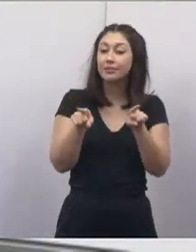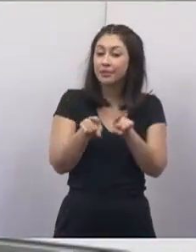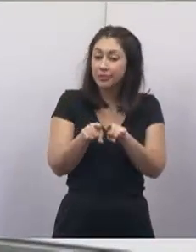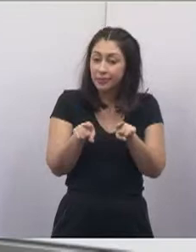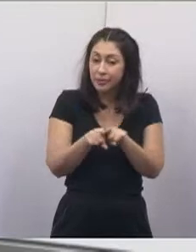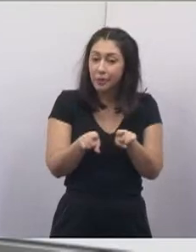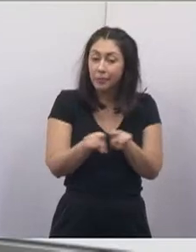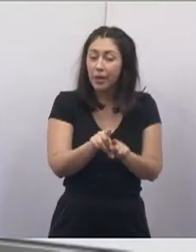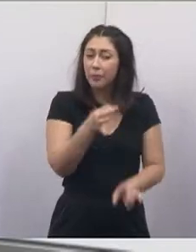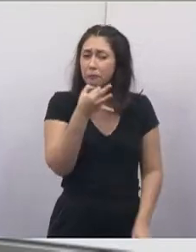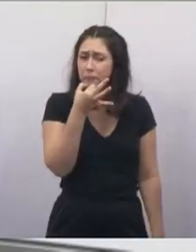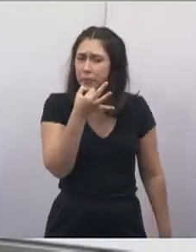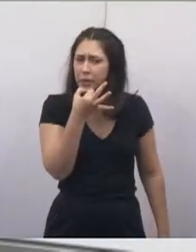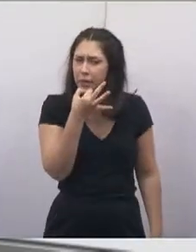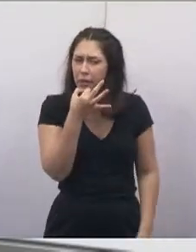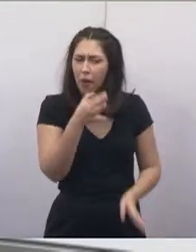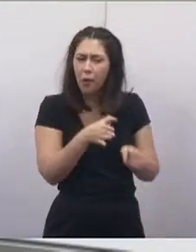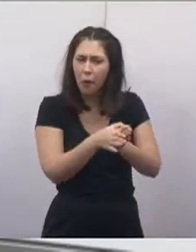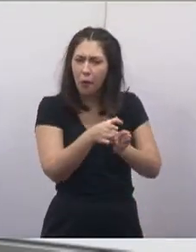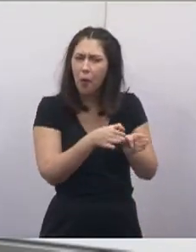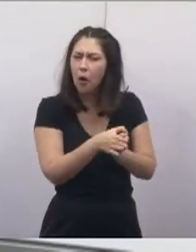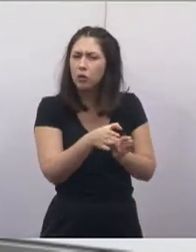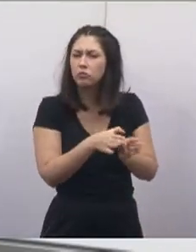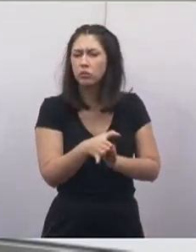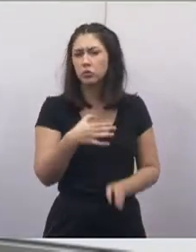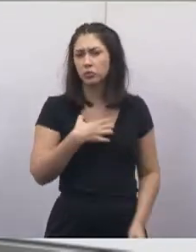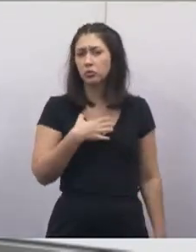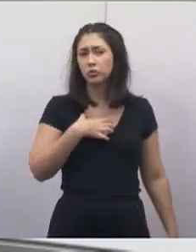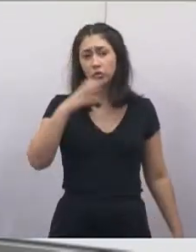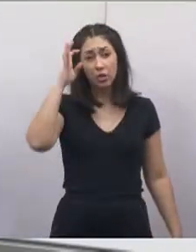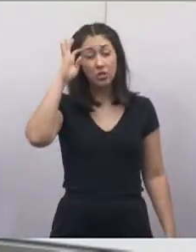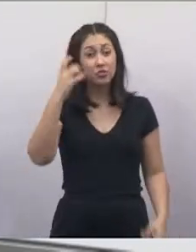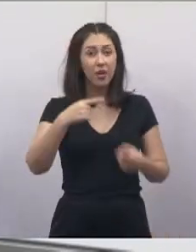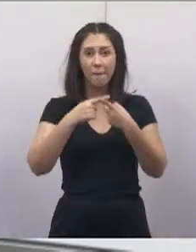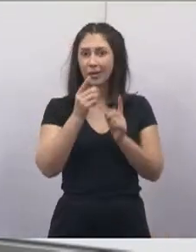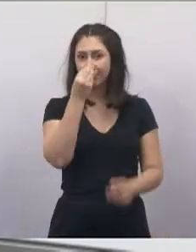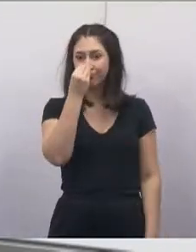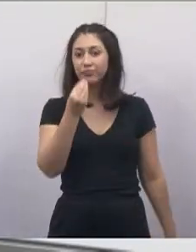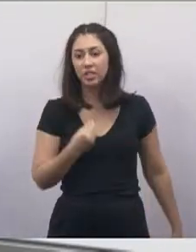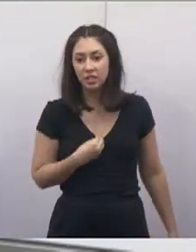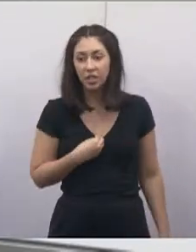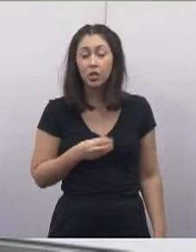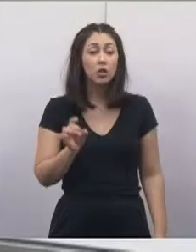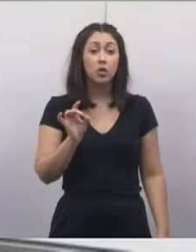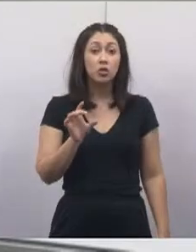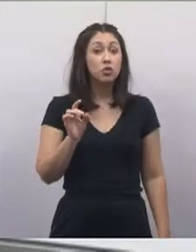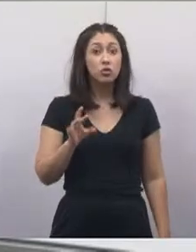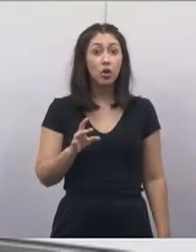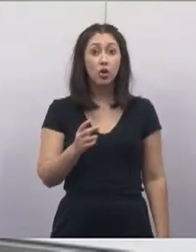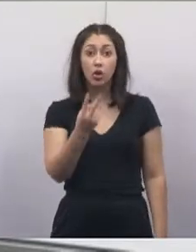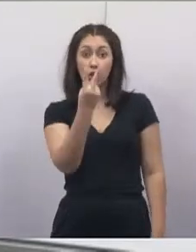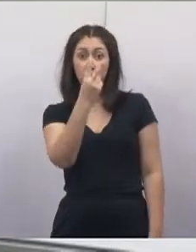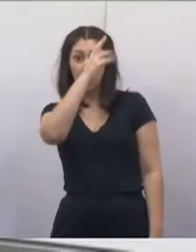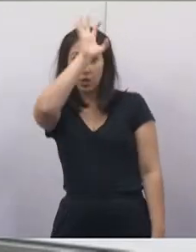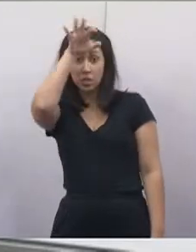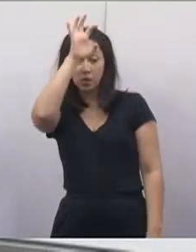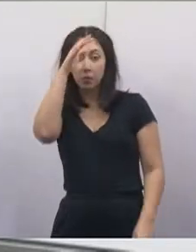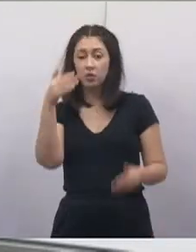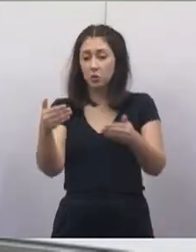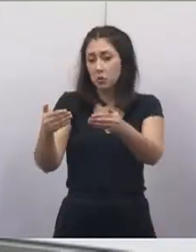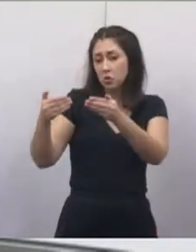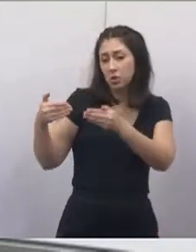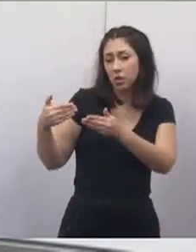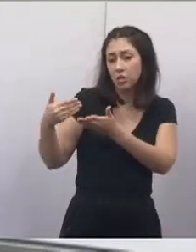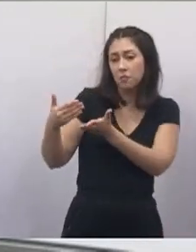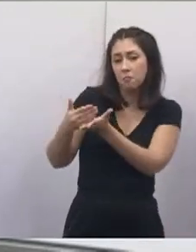também uma solução para que pudesse resolver isso e não escutaram. Bastava retirar as 2 ambulâncias lá de trás, quem conhece sabe